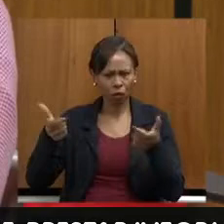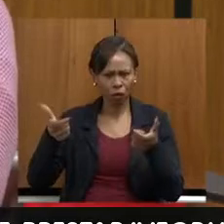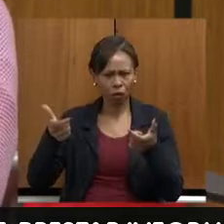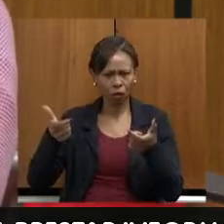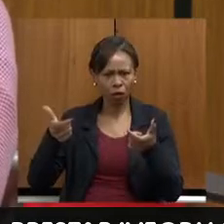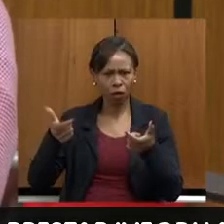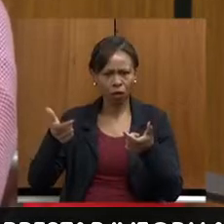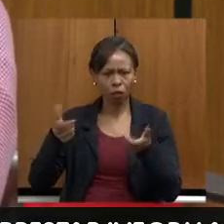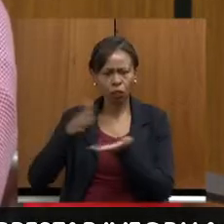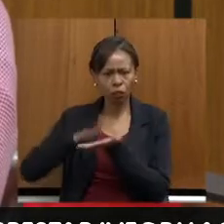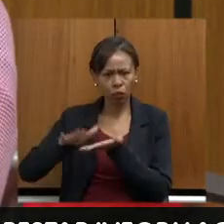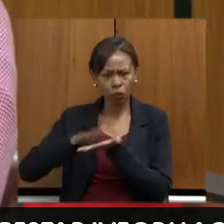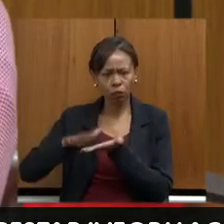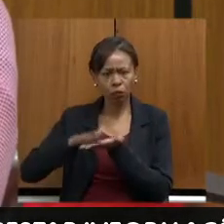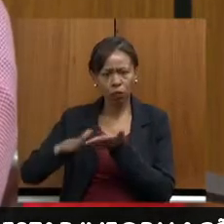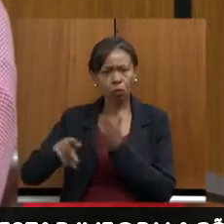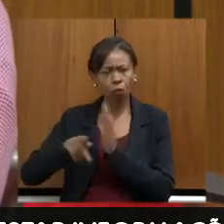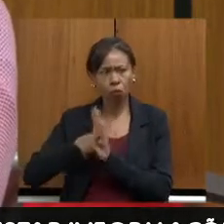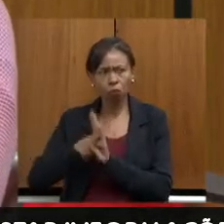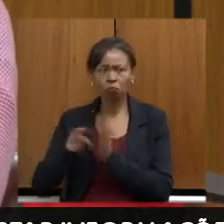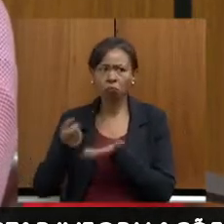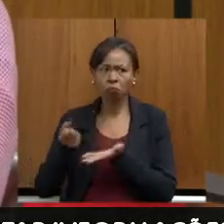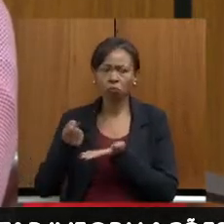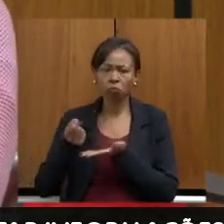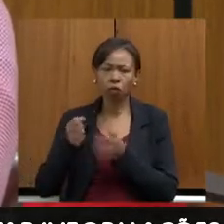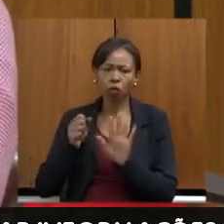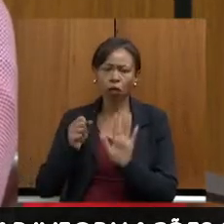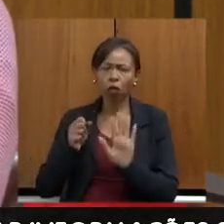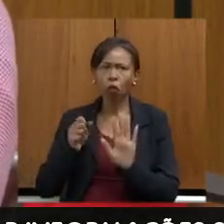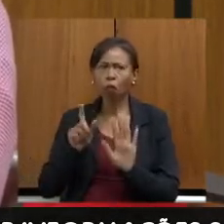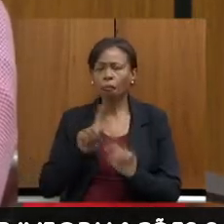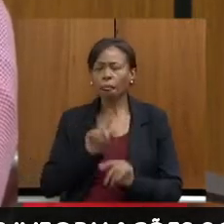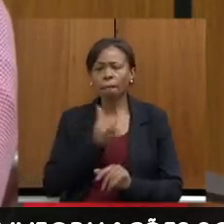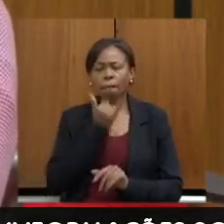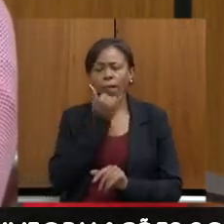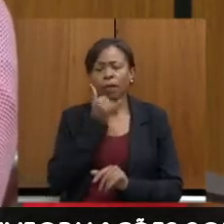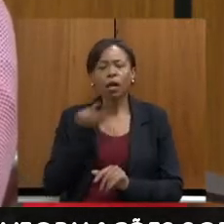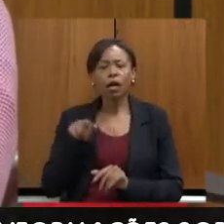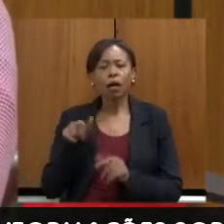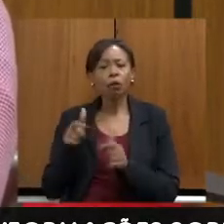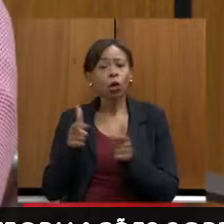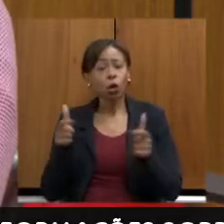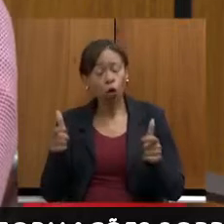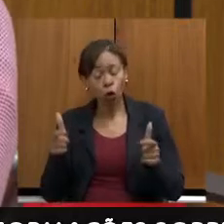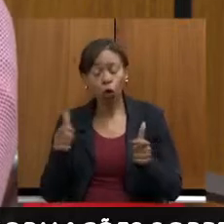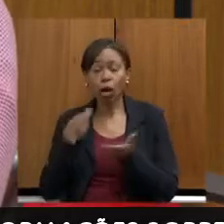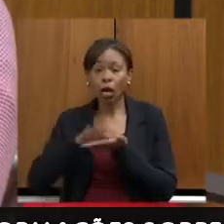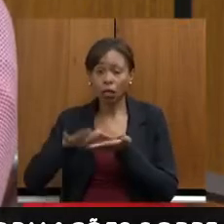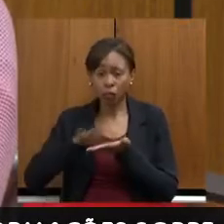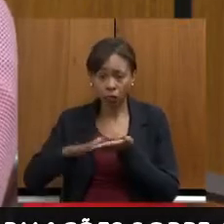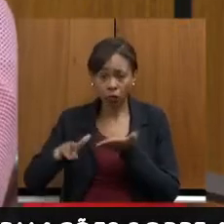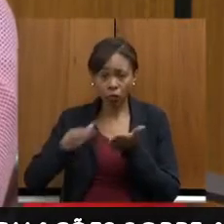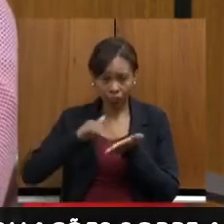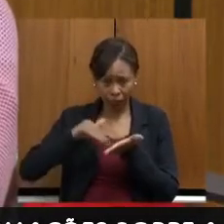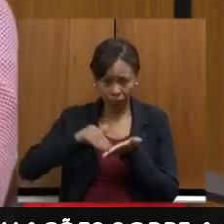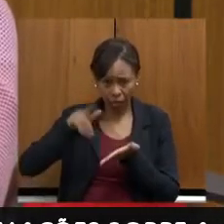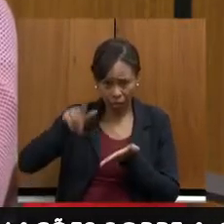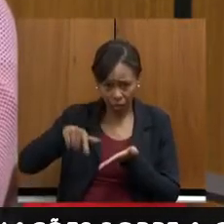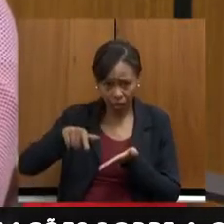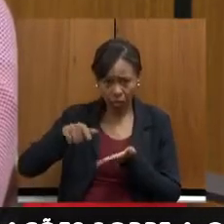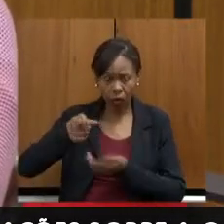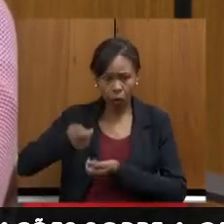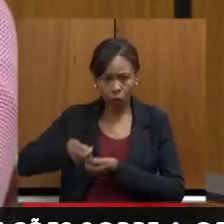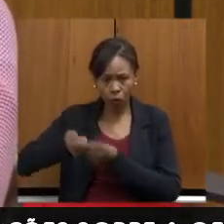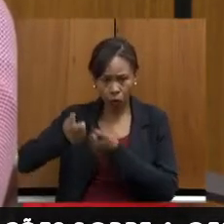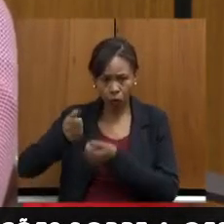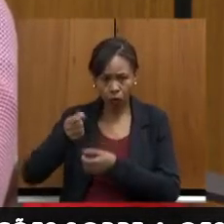com esse auxílio perdão uma parte da despesa ele cuidar da secretaria é com esse auxílio é